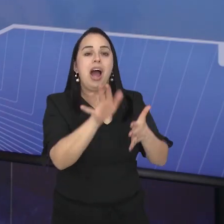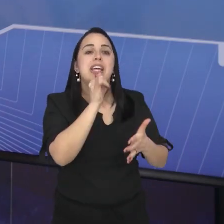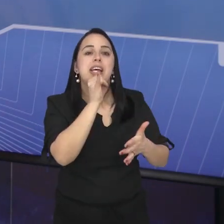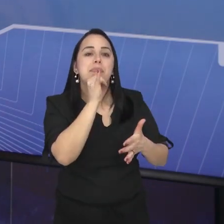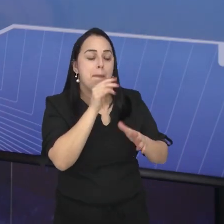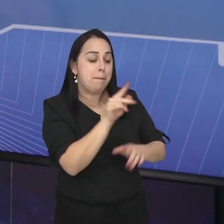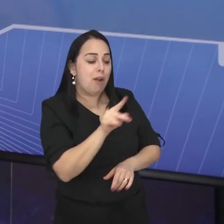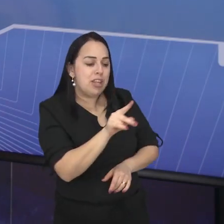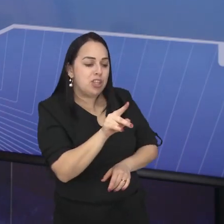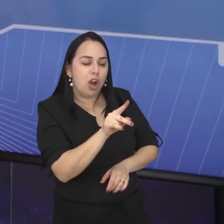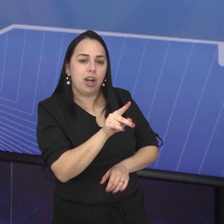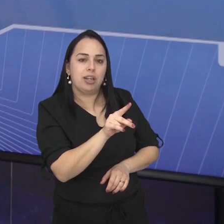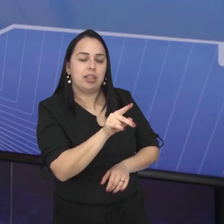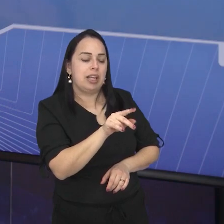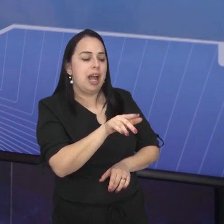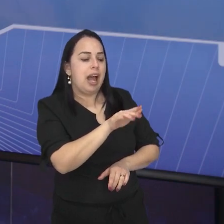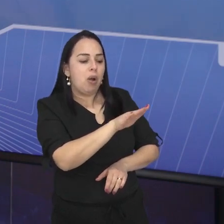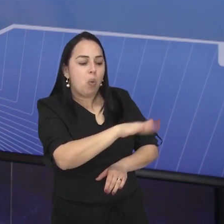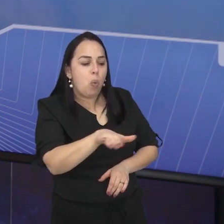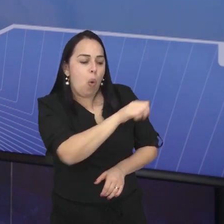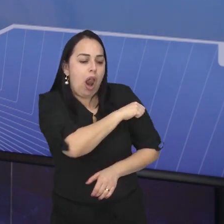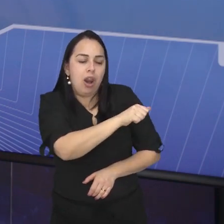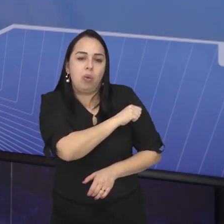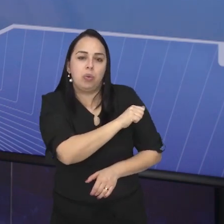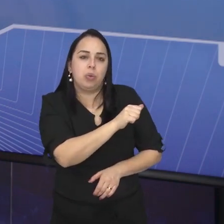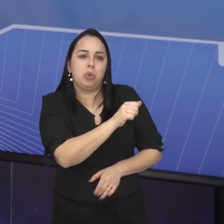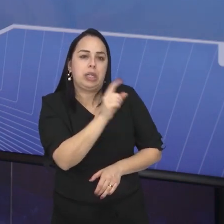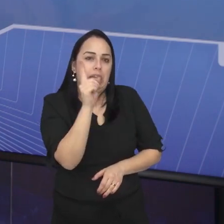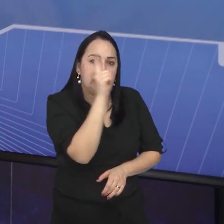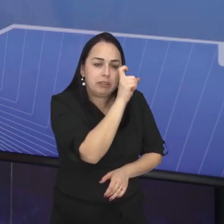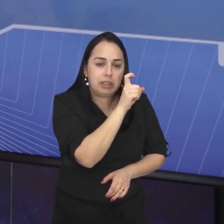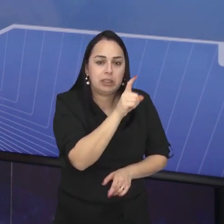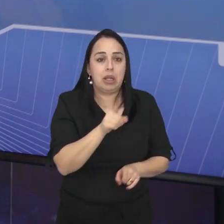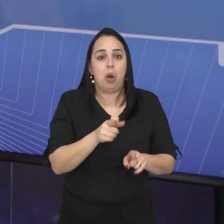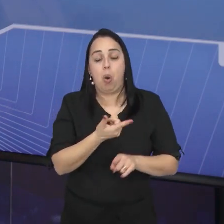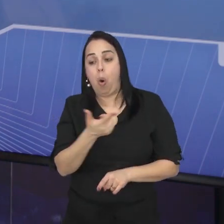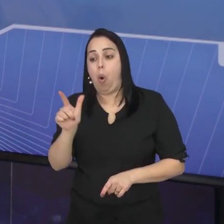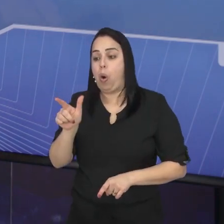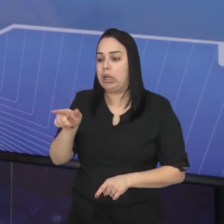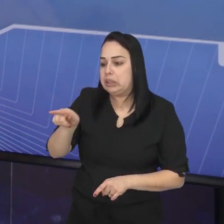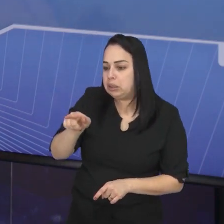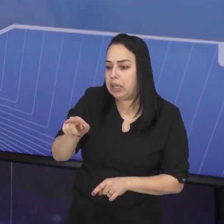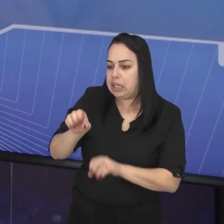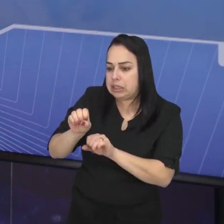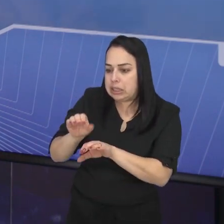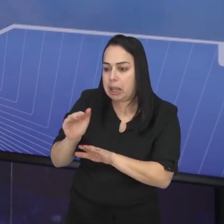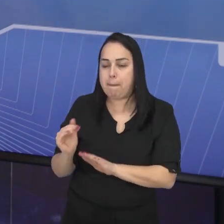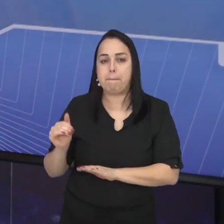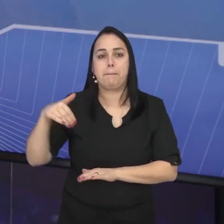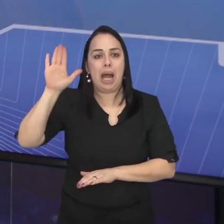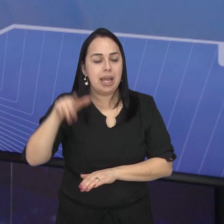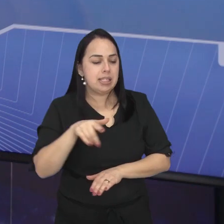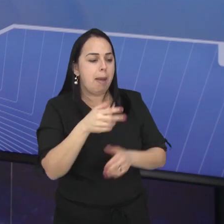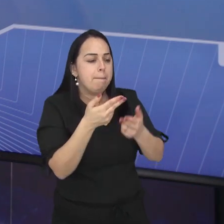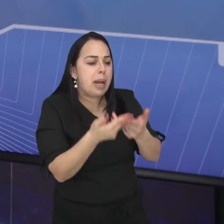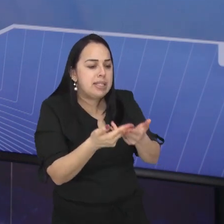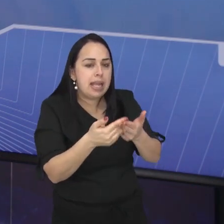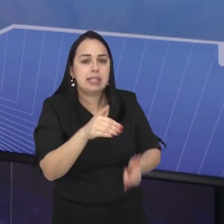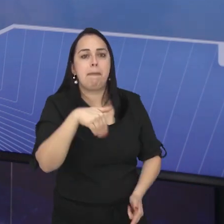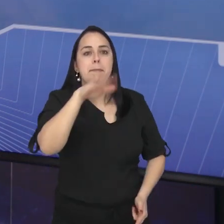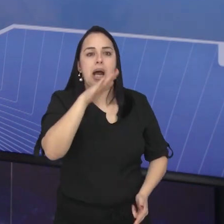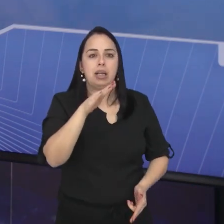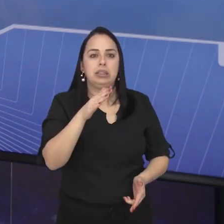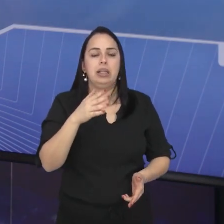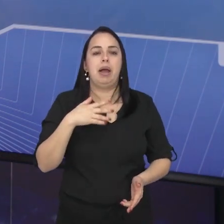Para aquele aluno com alguma dificuldade, você tem que puxar mais para um, você tem que ser mais paciente para